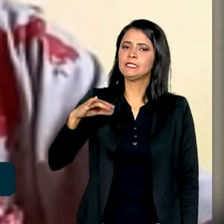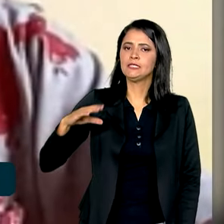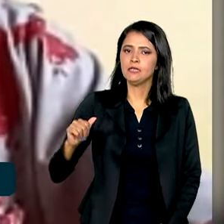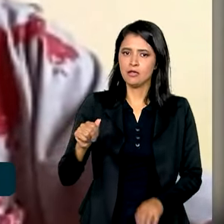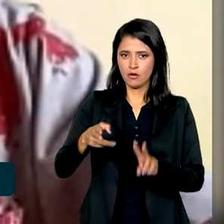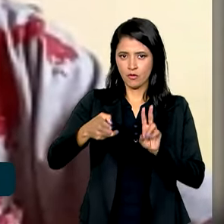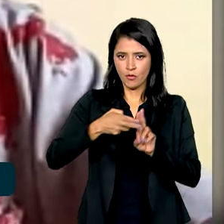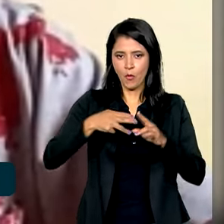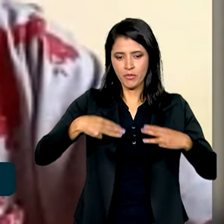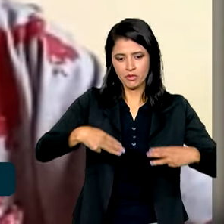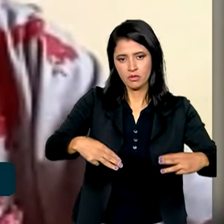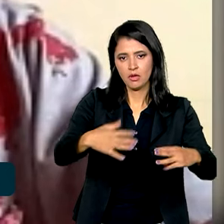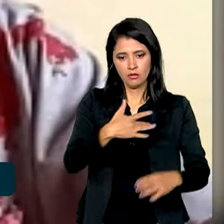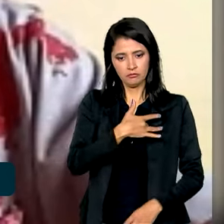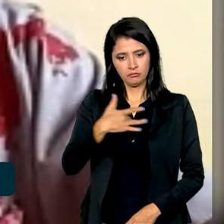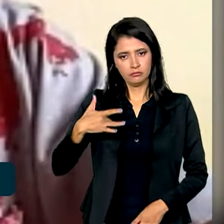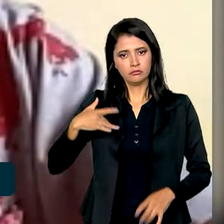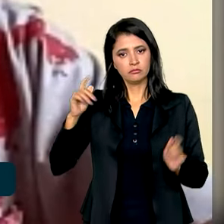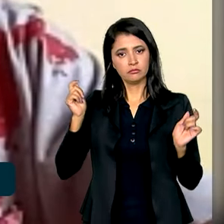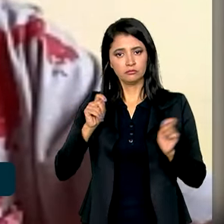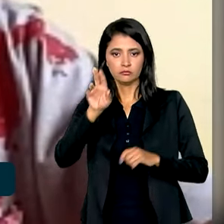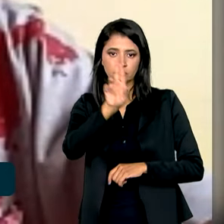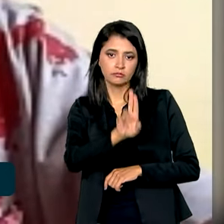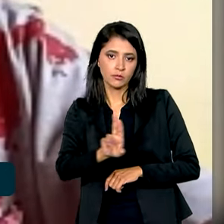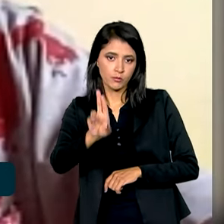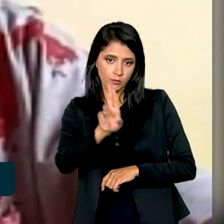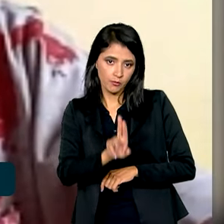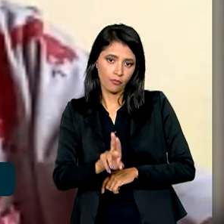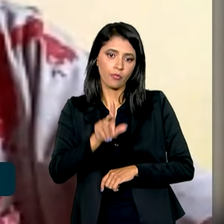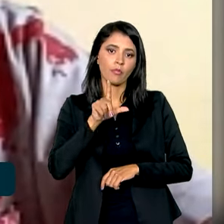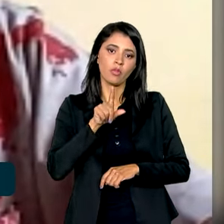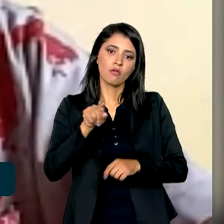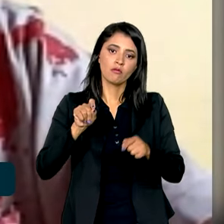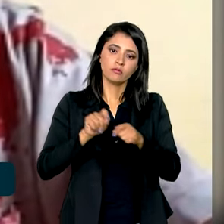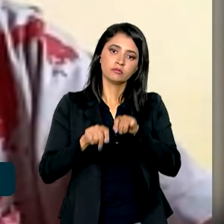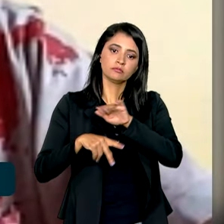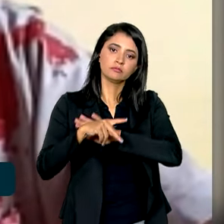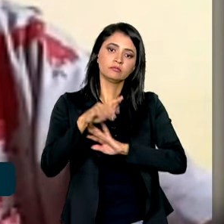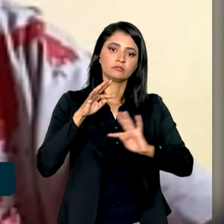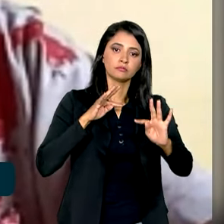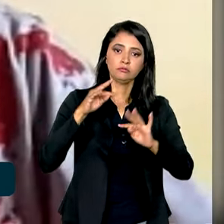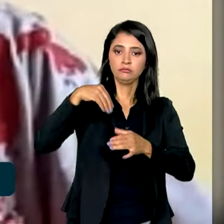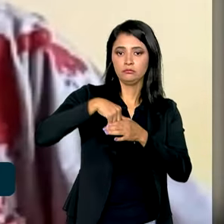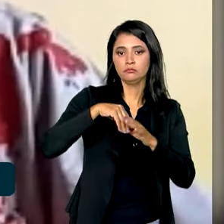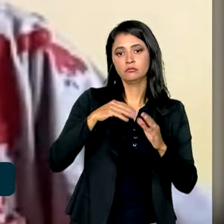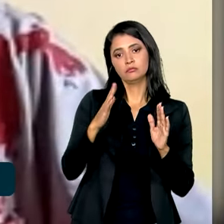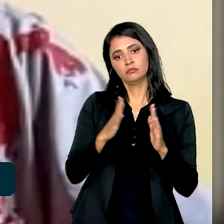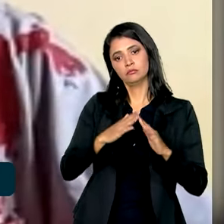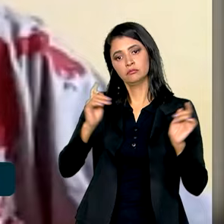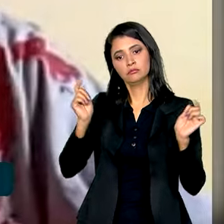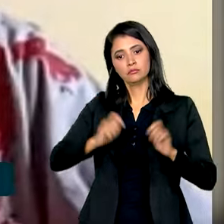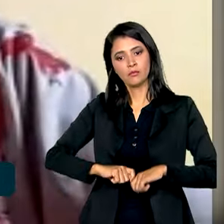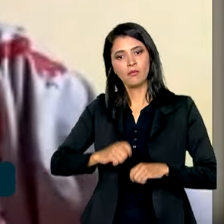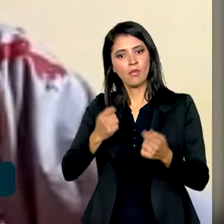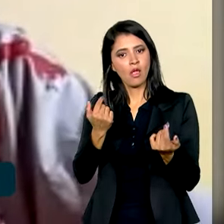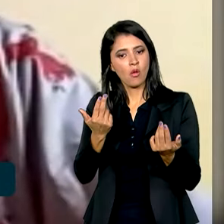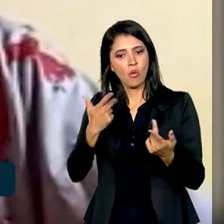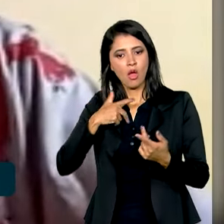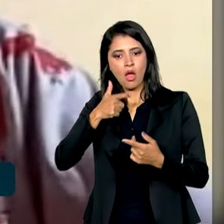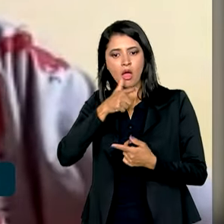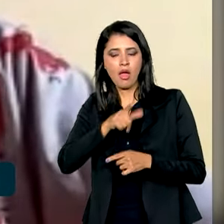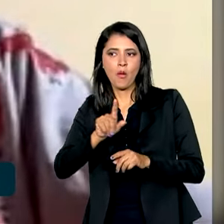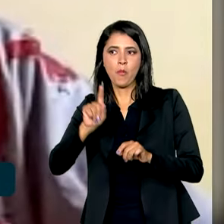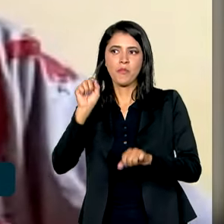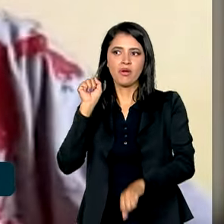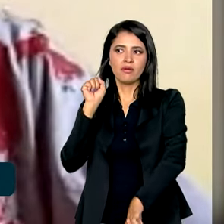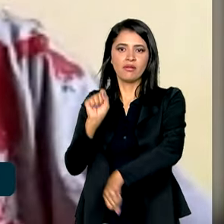Saúde, né, liberou para o uso para o hemofílico fazer seu tratamento em casa. É como se eu deixasse de ser hemofílico, ou